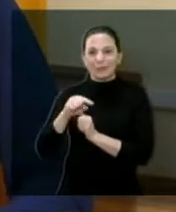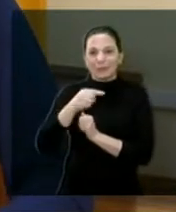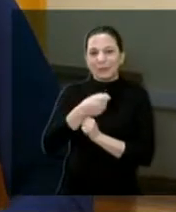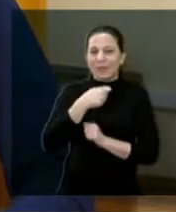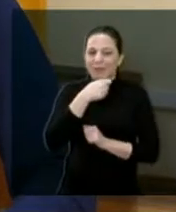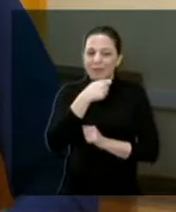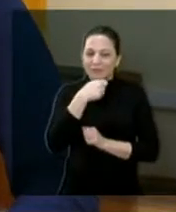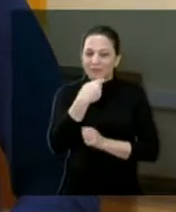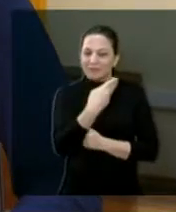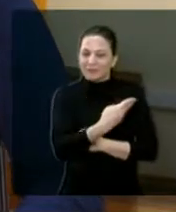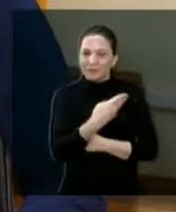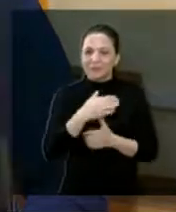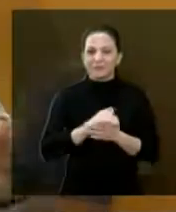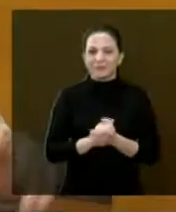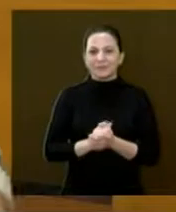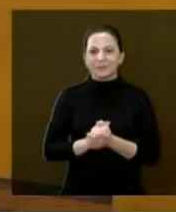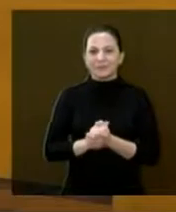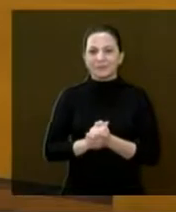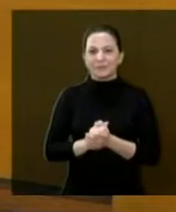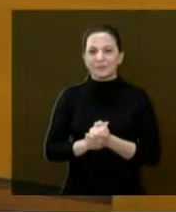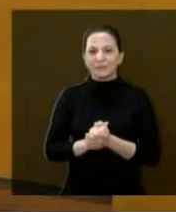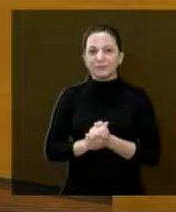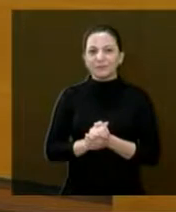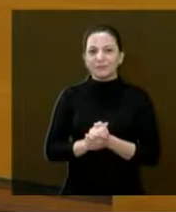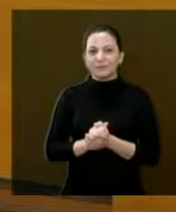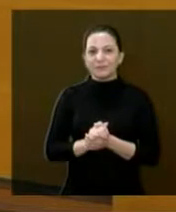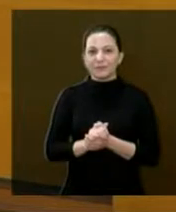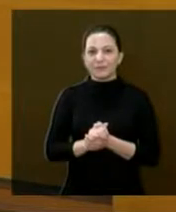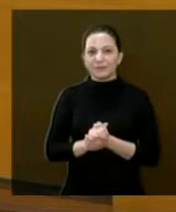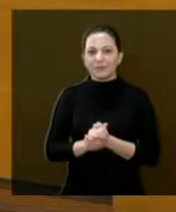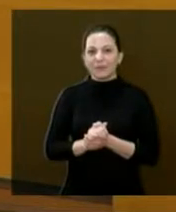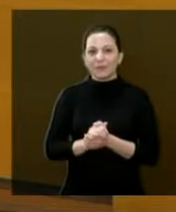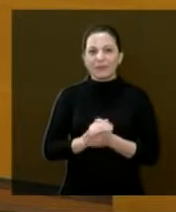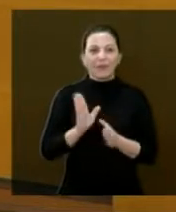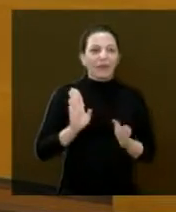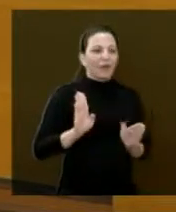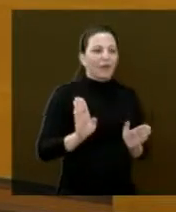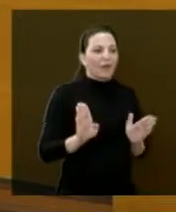você. Tem um pouquinho de história também. Gente, até a